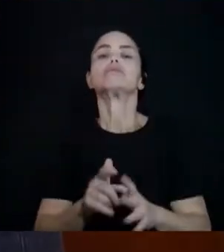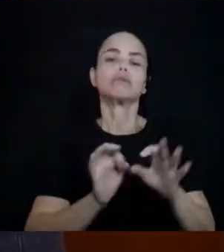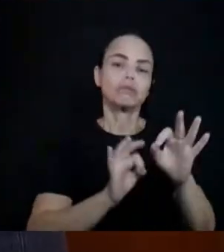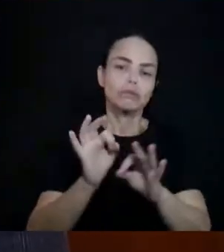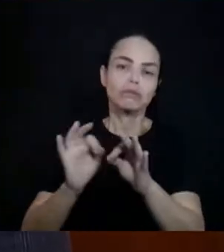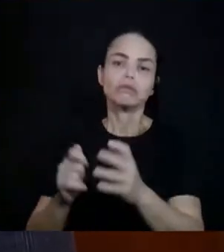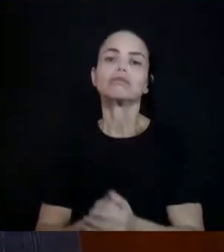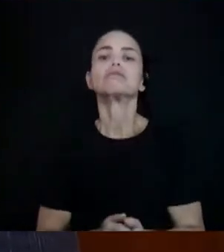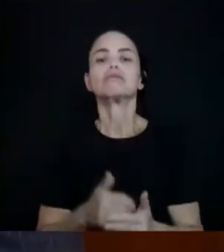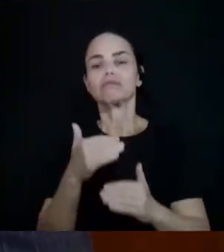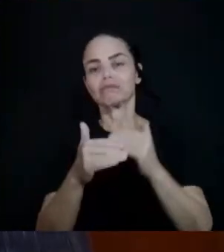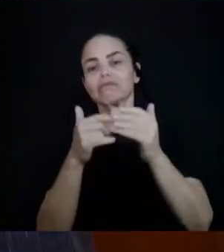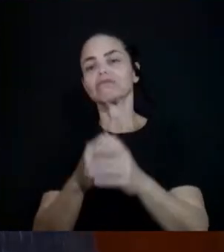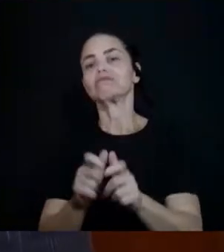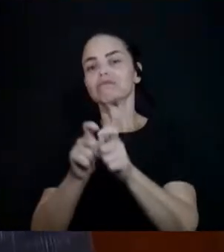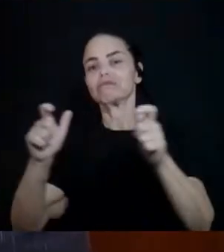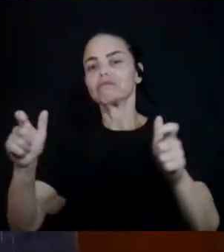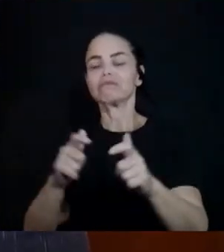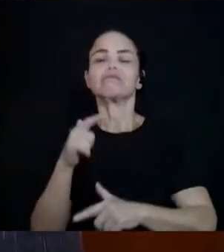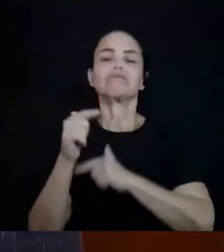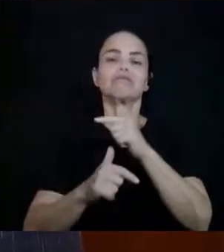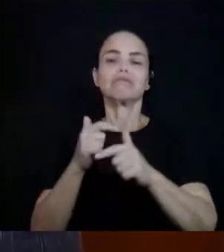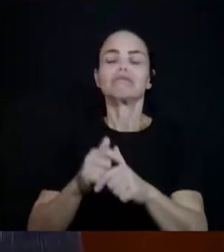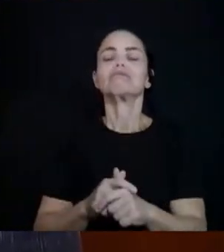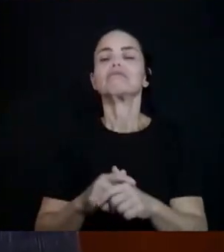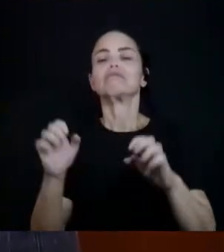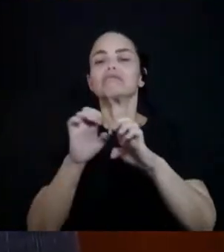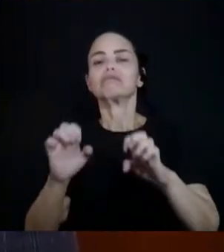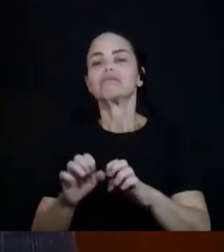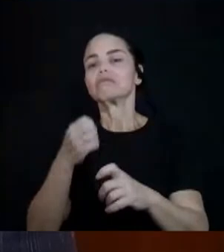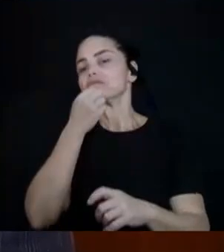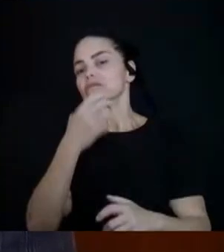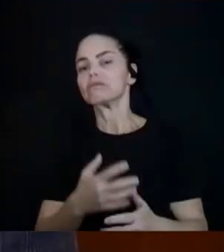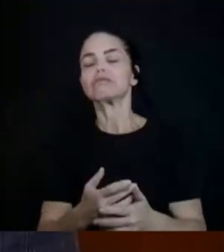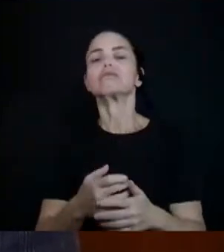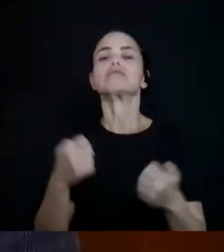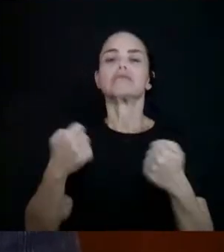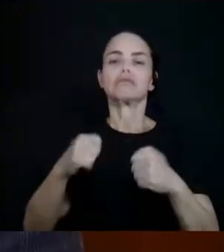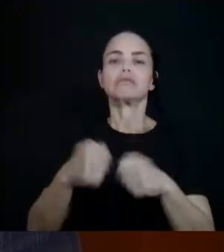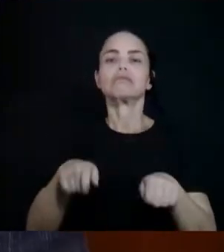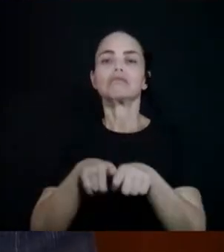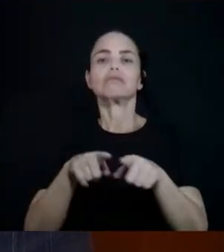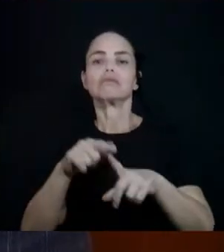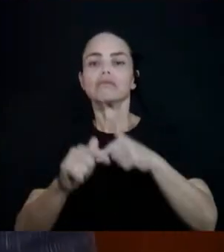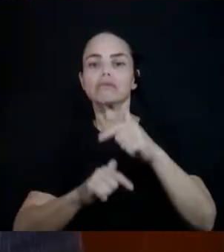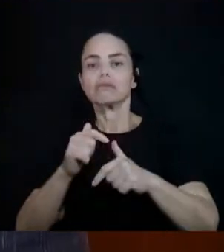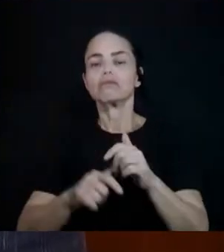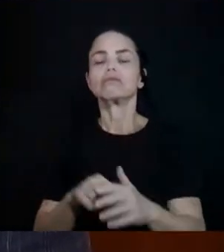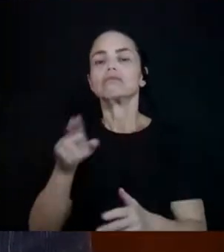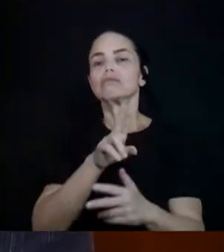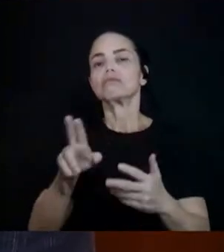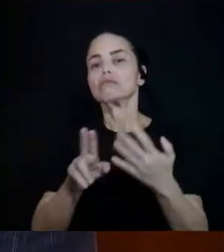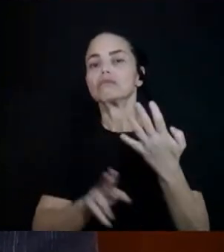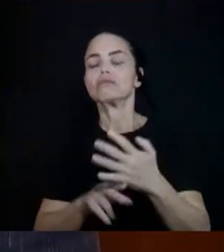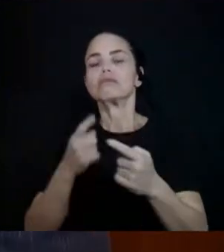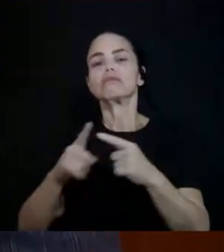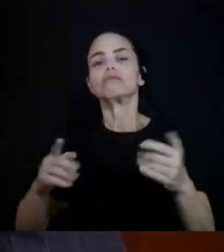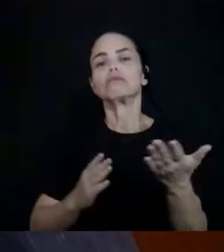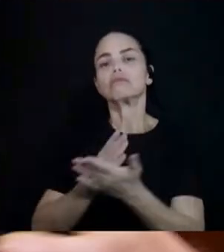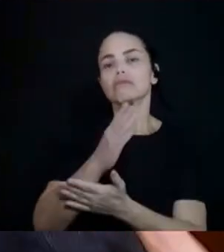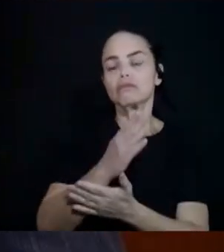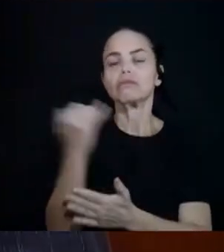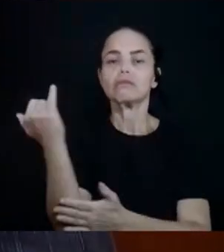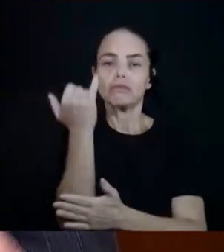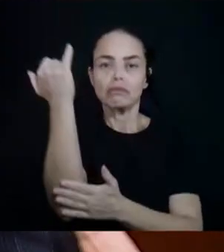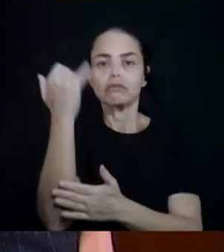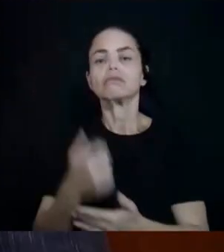vez mais ampliar a sua atividade, ter uma estrutura boa. A gente precisa também trabalhar a questão da nomeação dos músicos que foram aprovados, que é extremamente importante, para